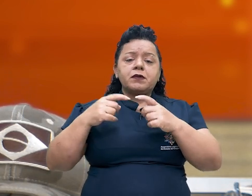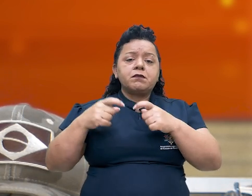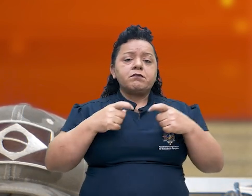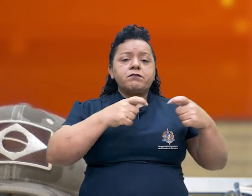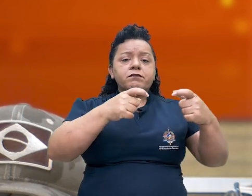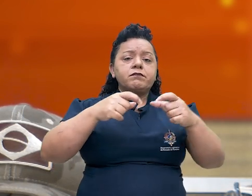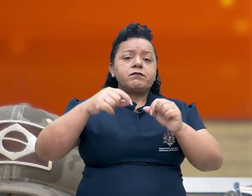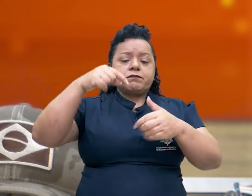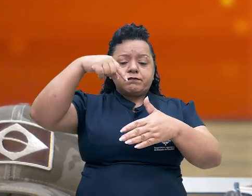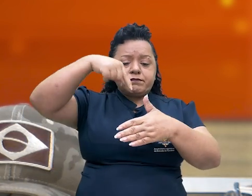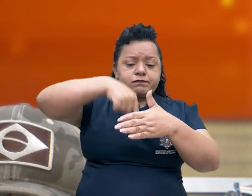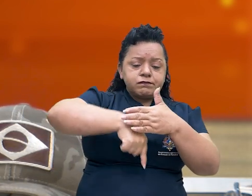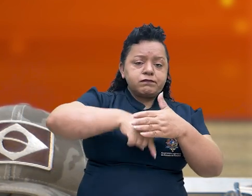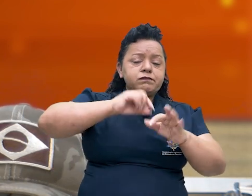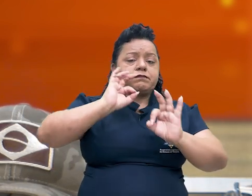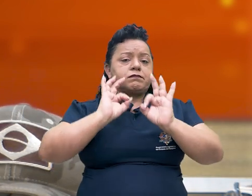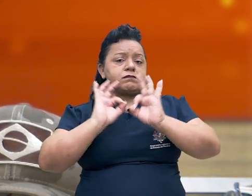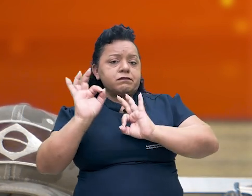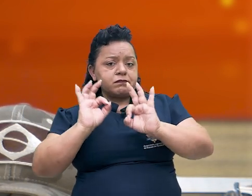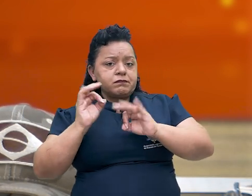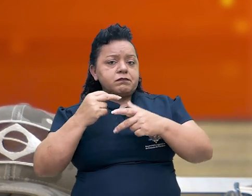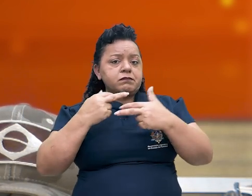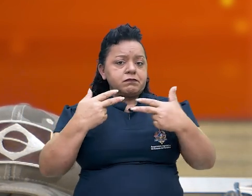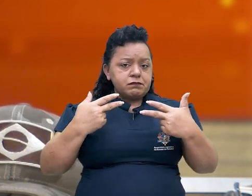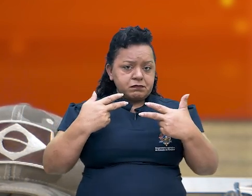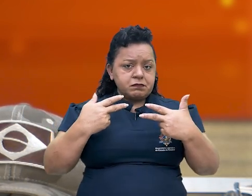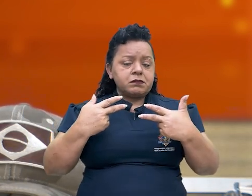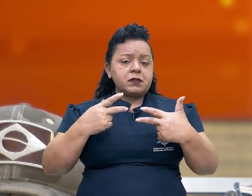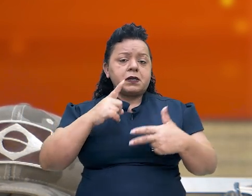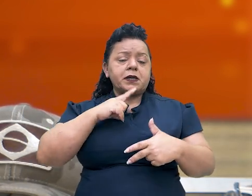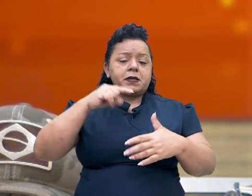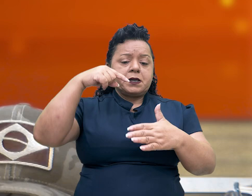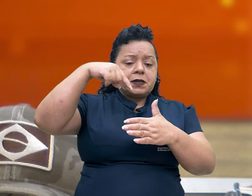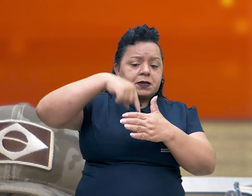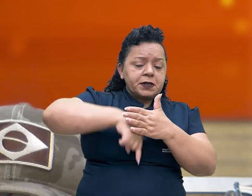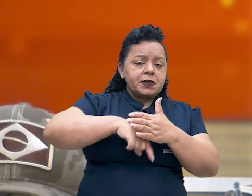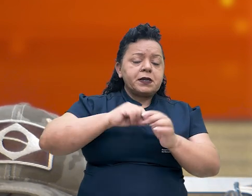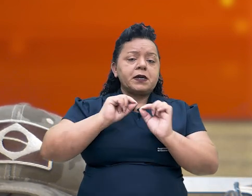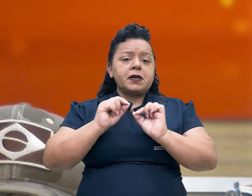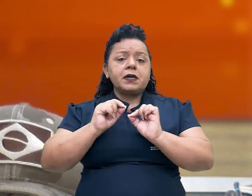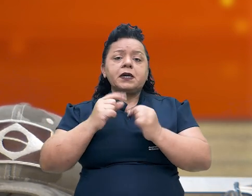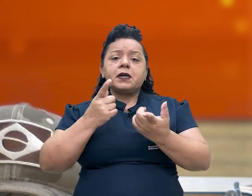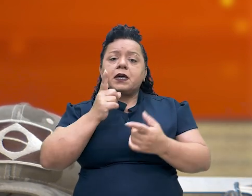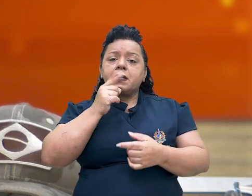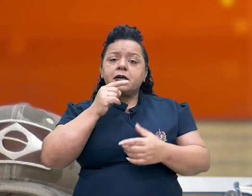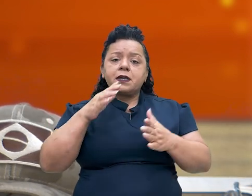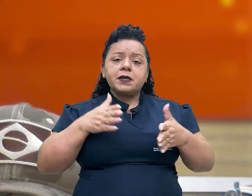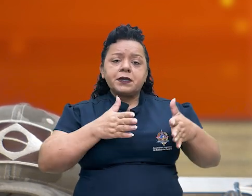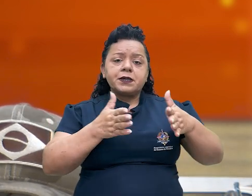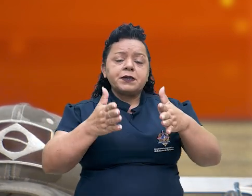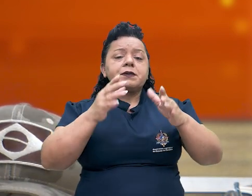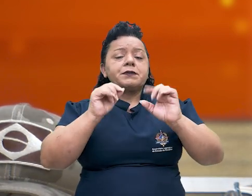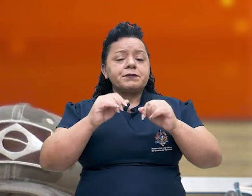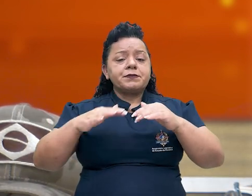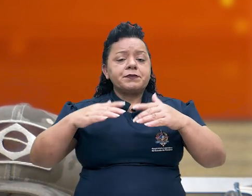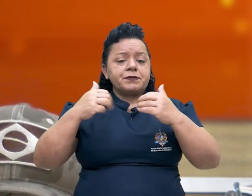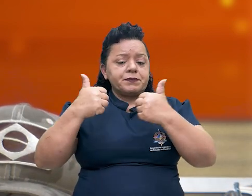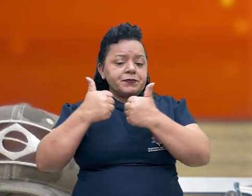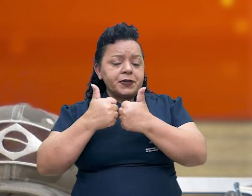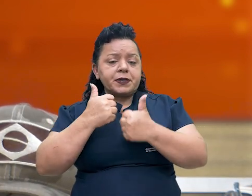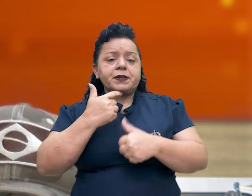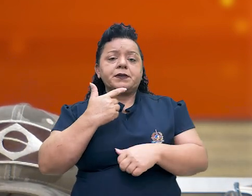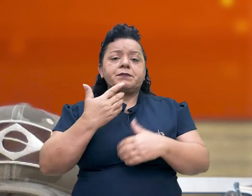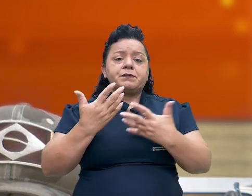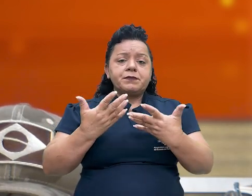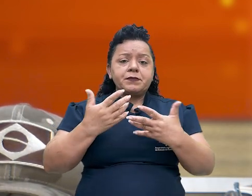famílias que onde não vai ser perfurado os Poços né que são adjacência de dessas comunidades onde tá sendo perfurada aquele ribeirinho que encaminhava